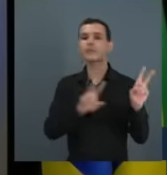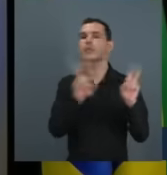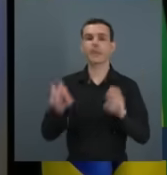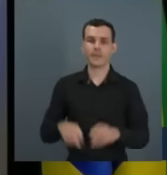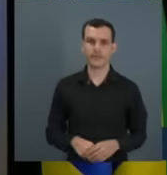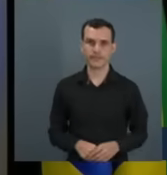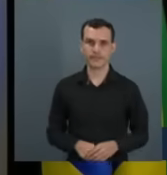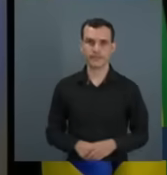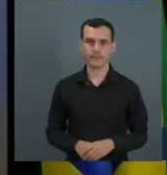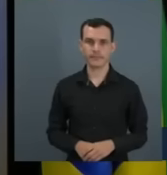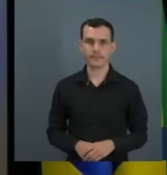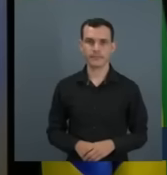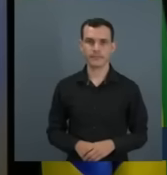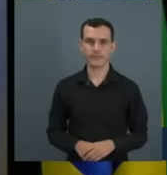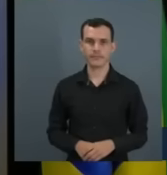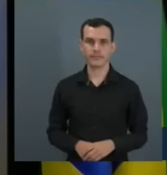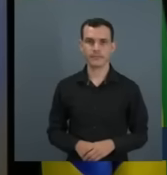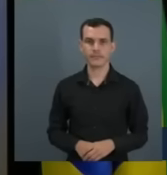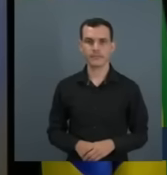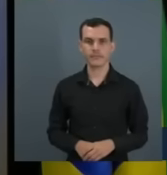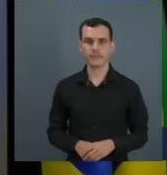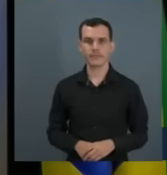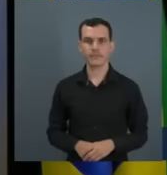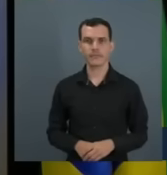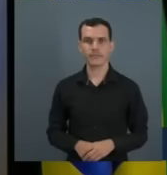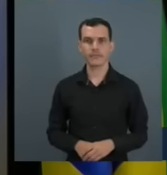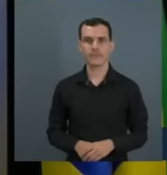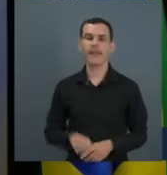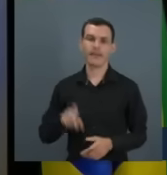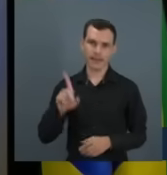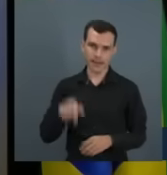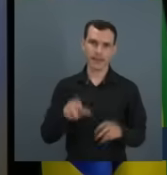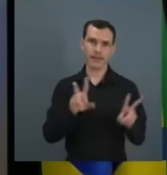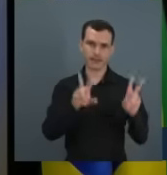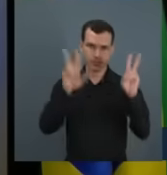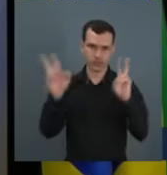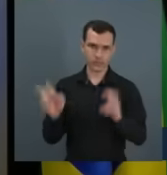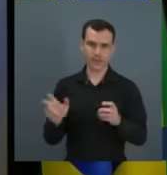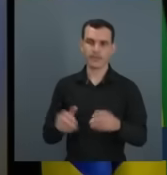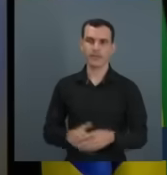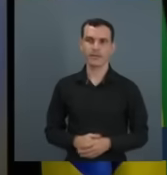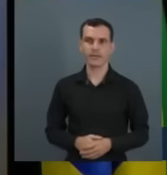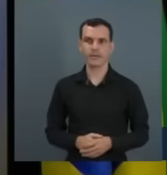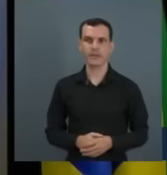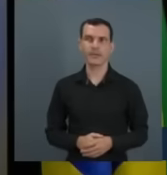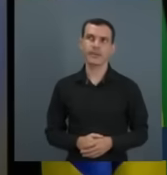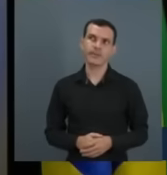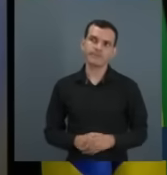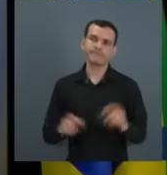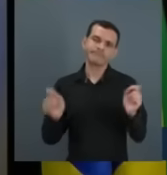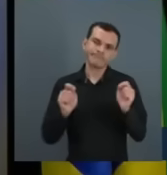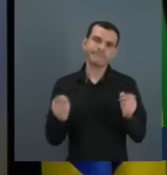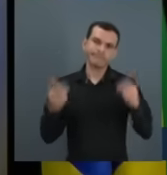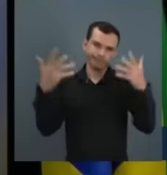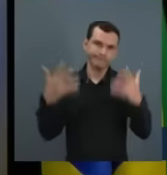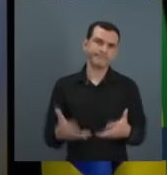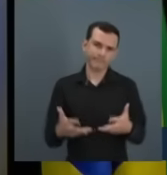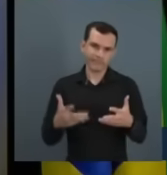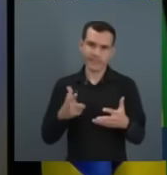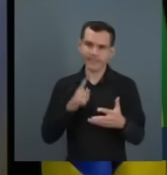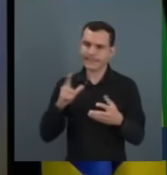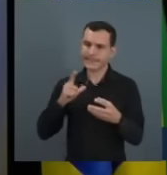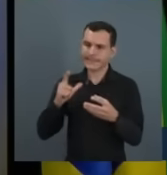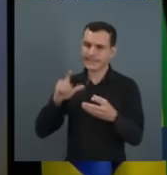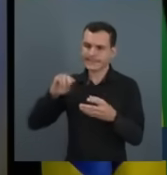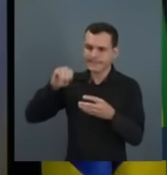a essa, vamos dizer, esse remendo, porque deveríamos ter